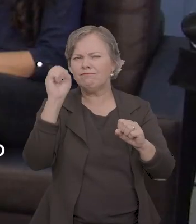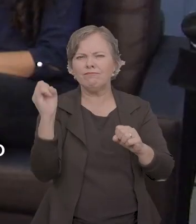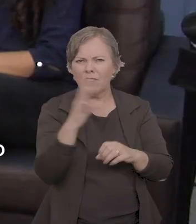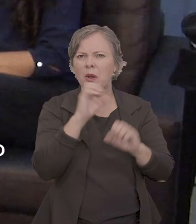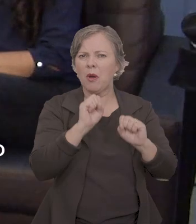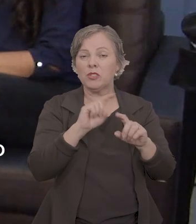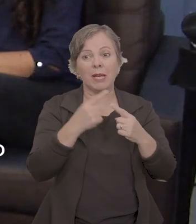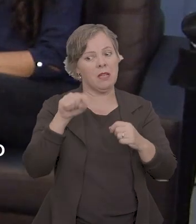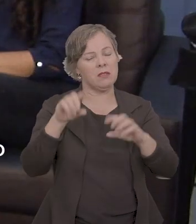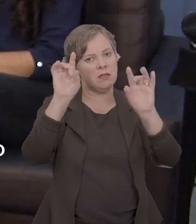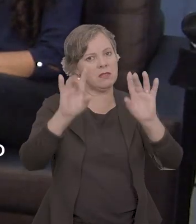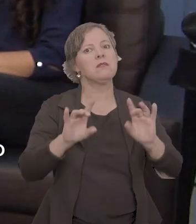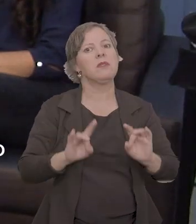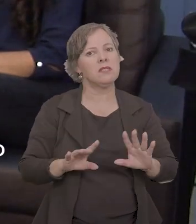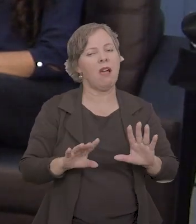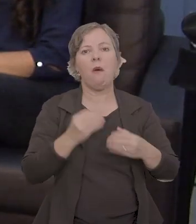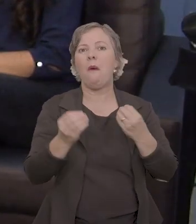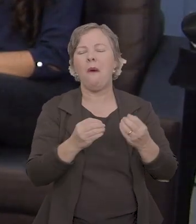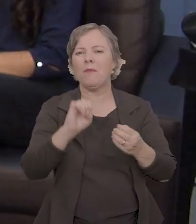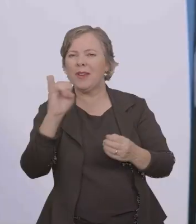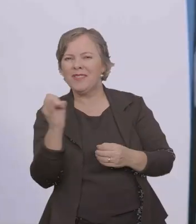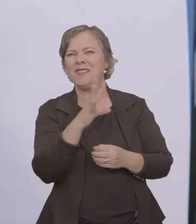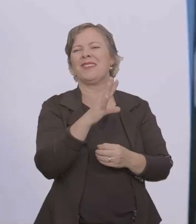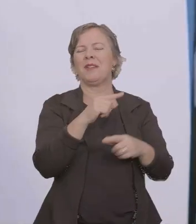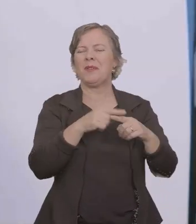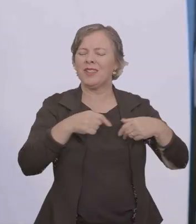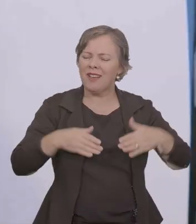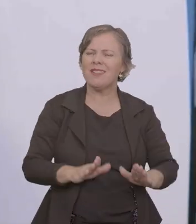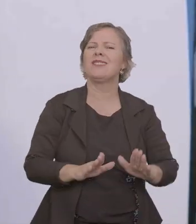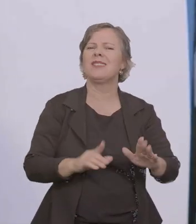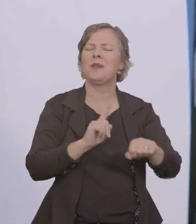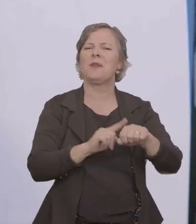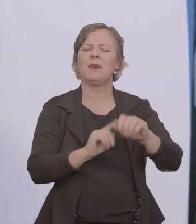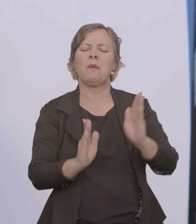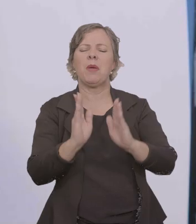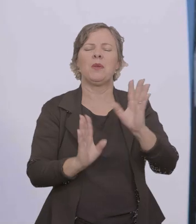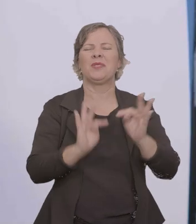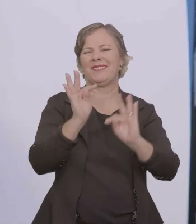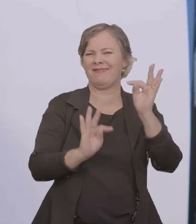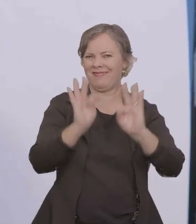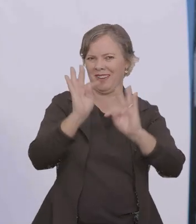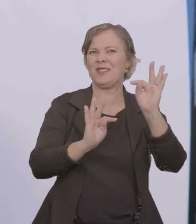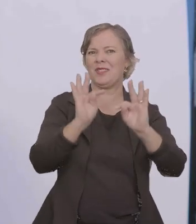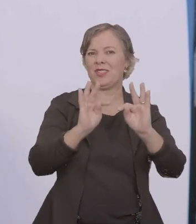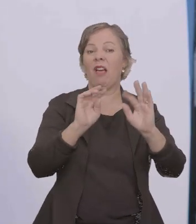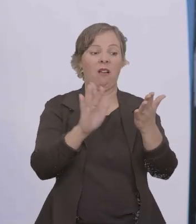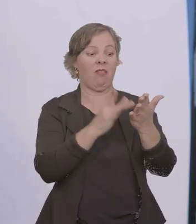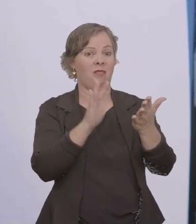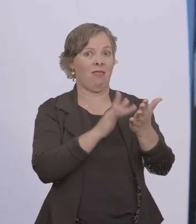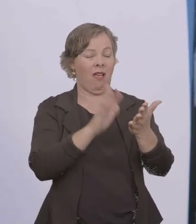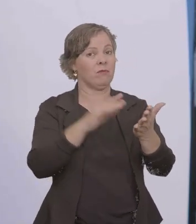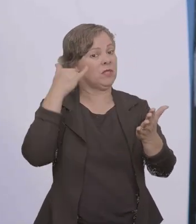ela vai ser reconhecida pela criatividade, a inovação, elas já nasceram na época da tecnologia. Né? Então nasceram com tablet, com